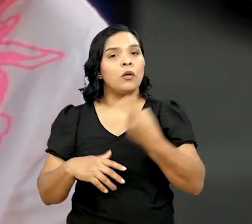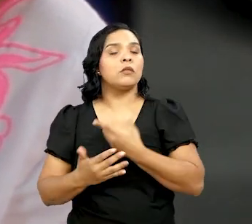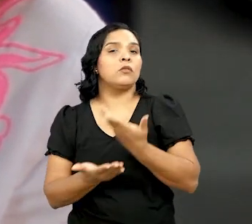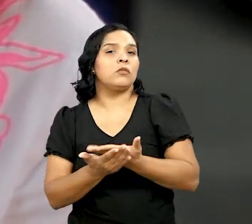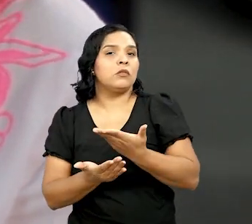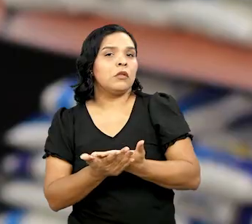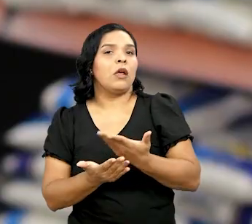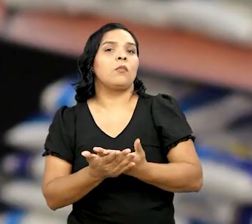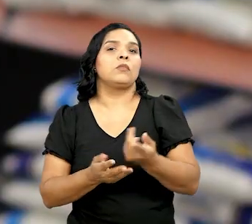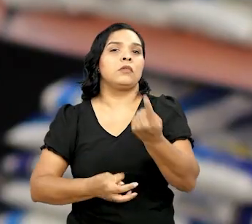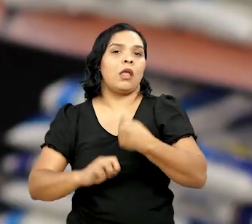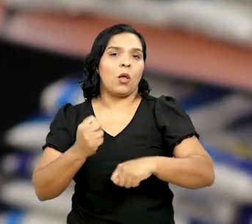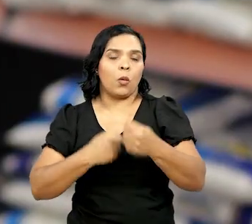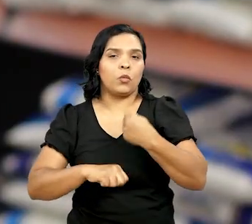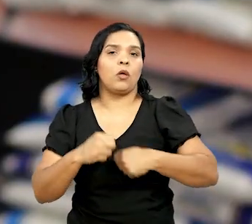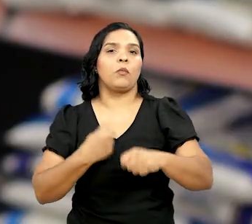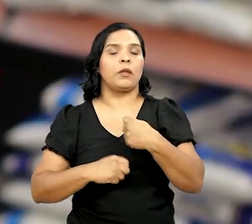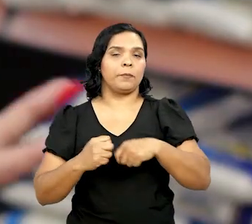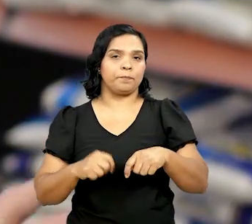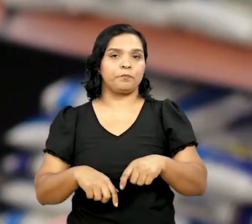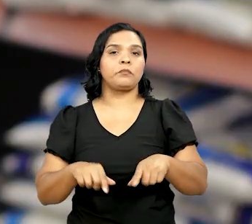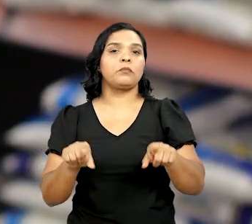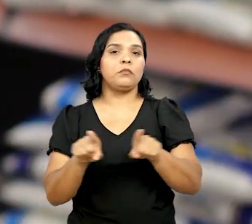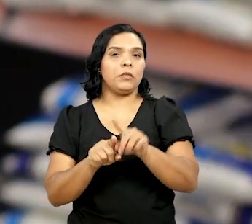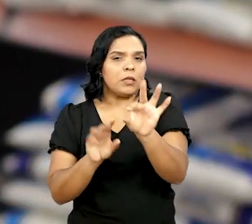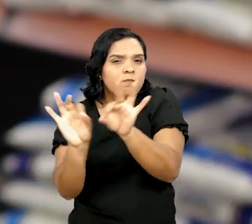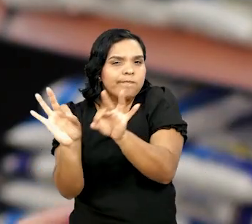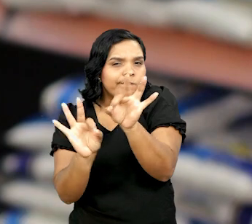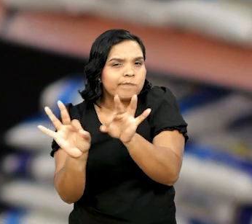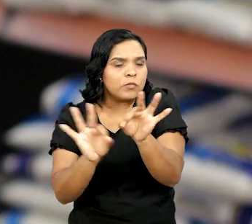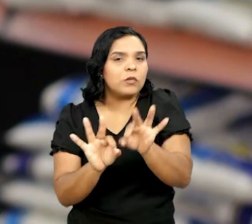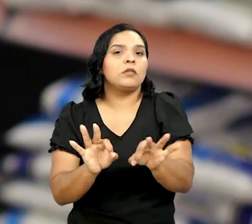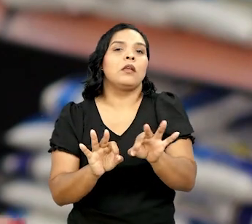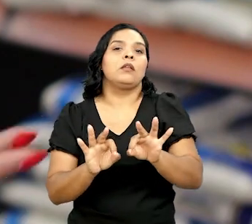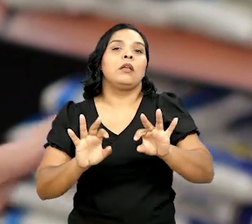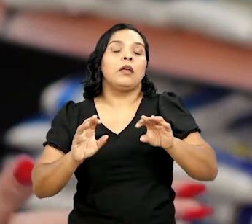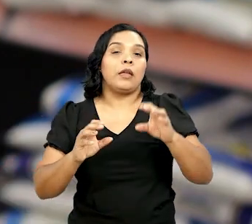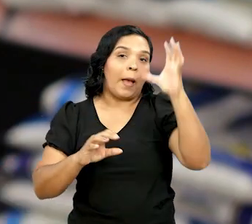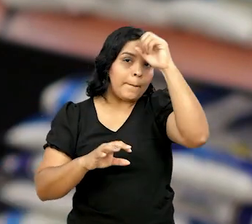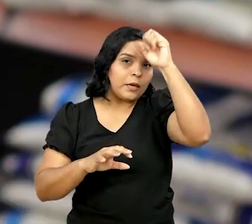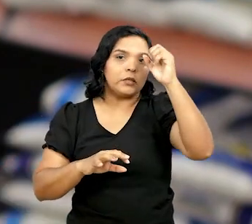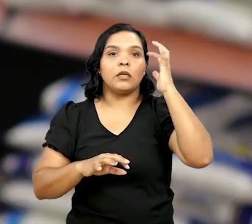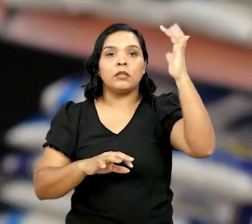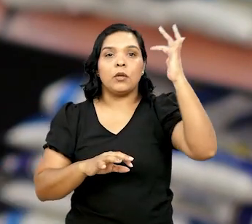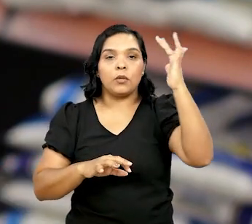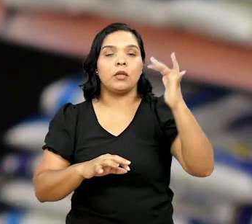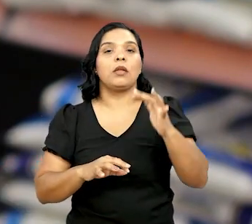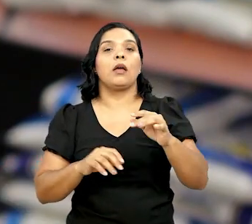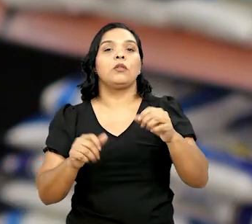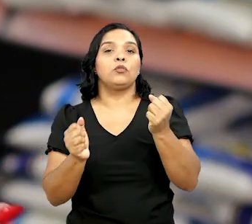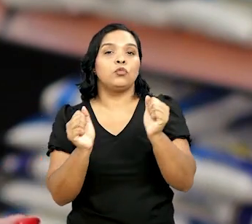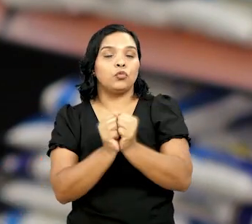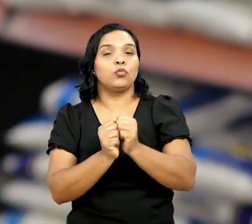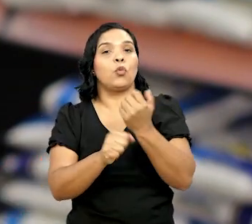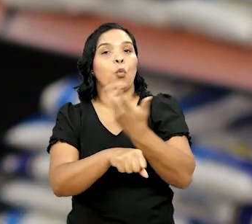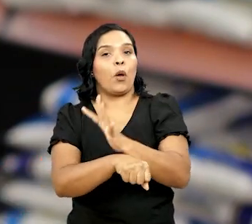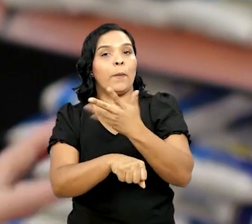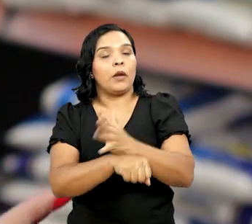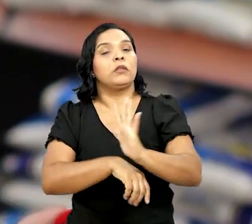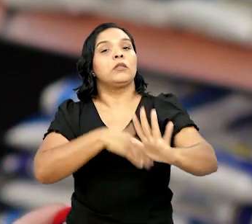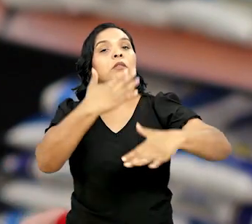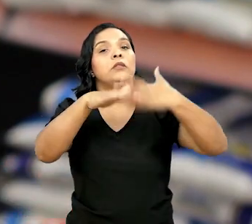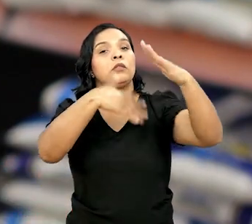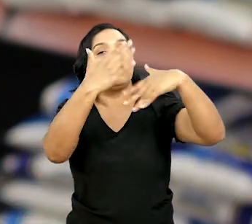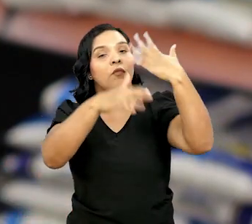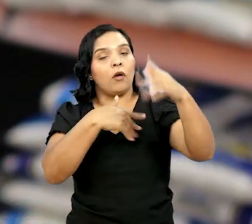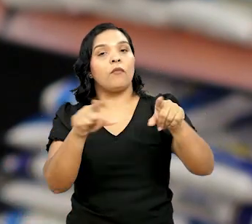na economia. Além da gente fazer o alinhamento de tudo que a gente aprende na sala de aula, né, da teoria com a prática, a gente devolve o conhecimento